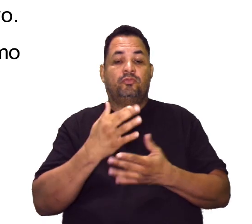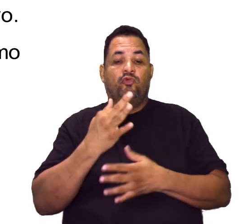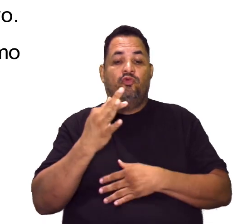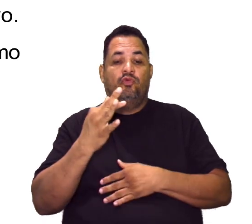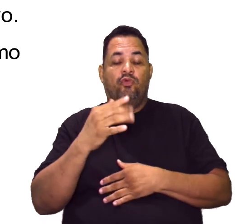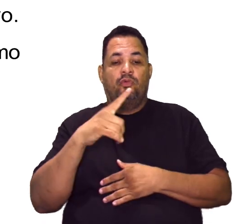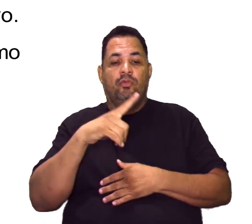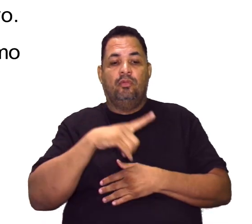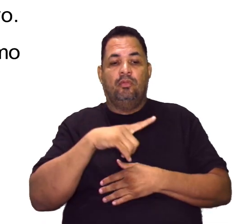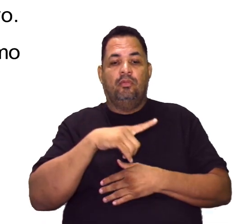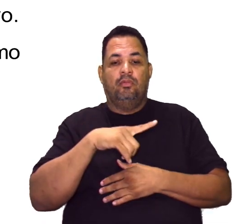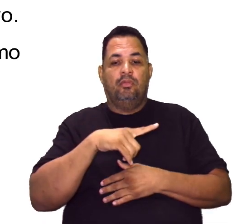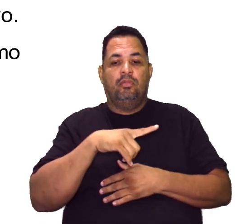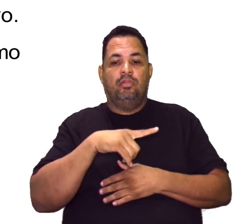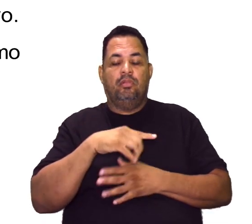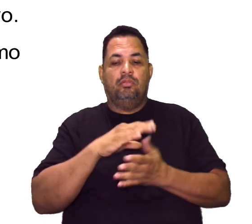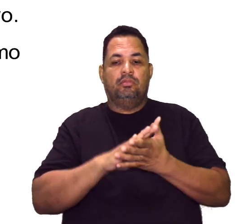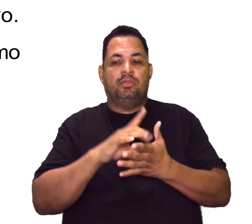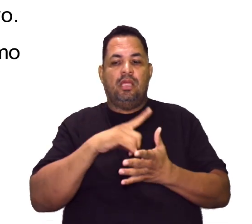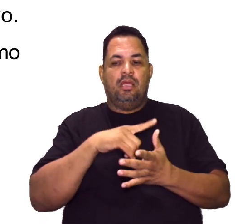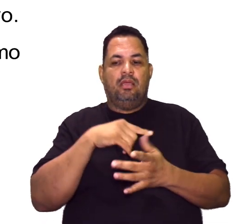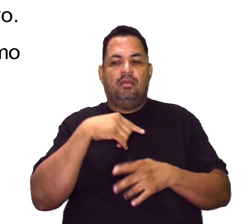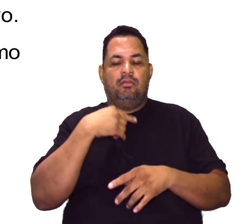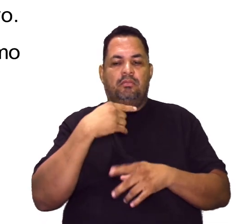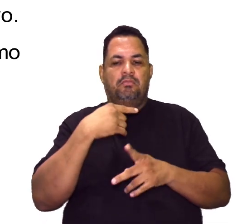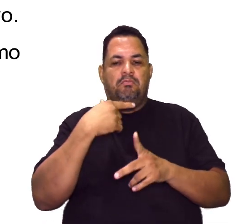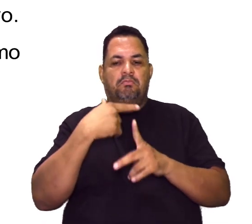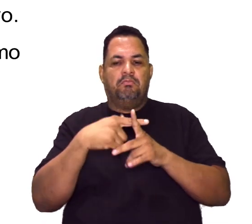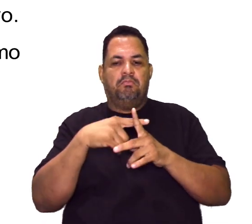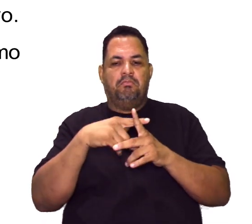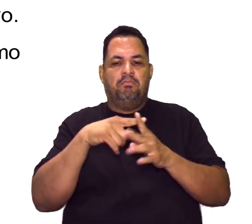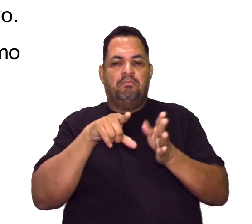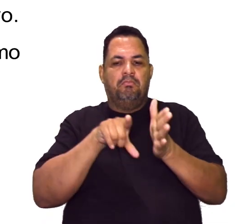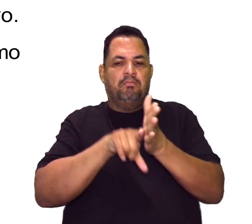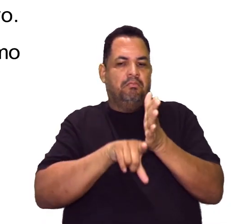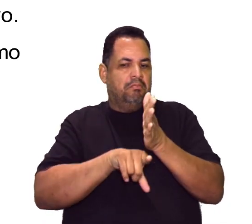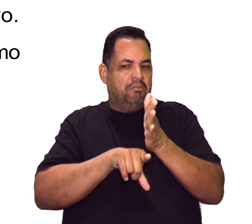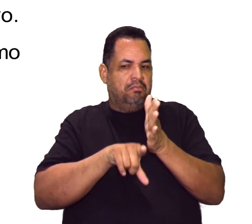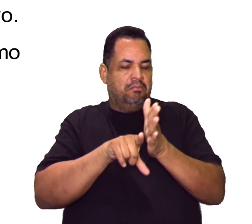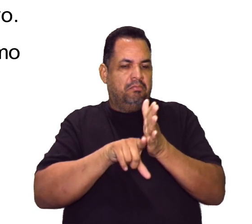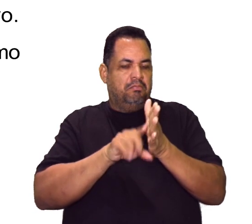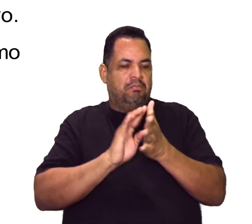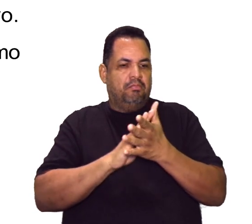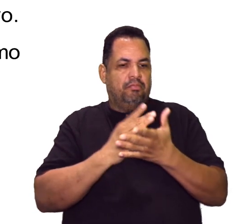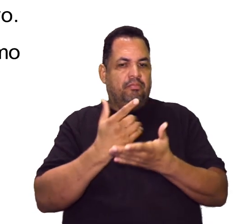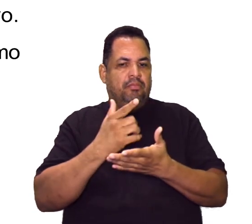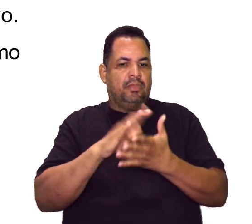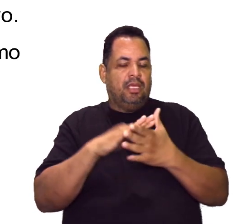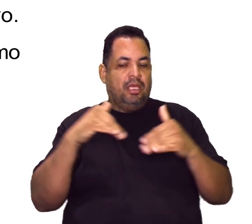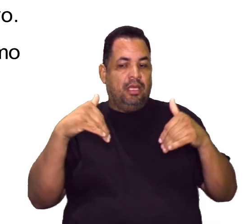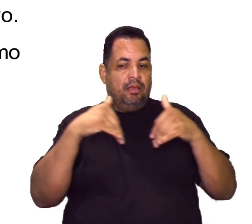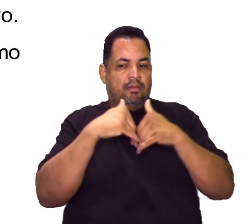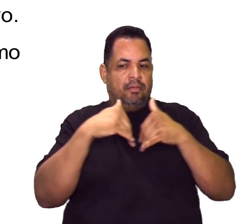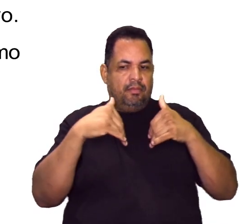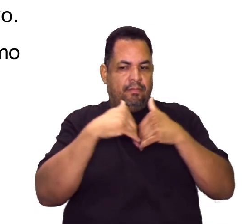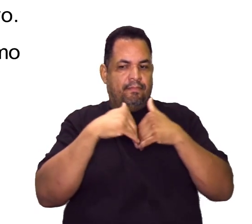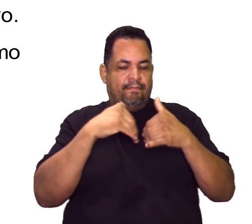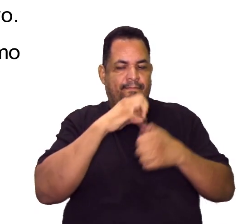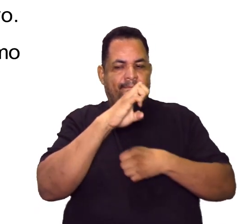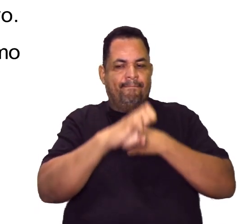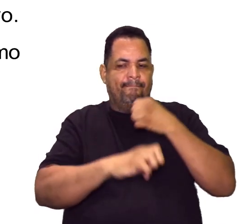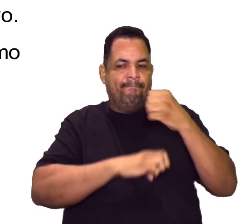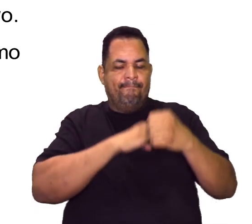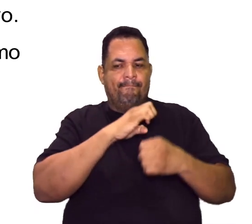ser muito eletronegativo, ele apenas atrai elétrons